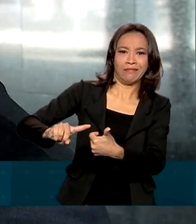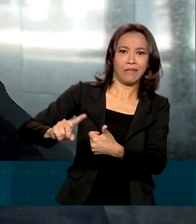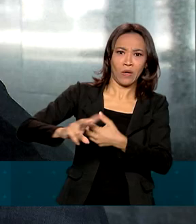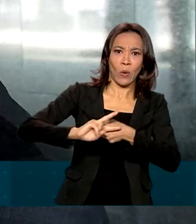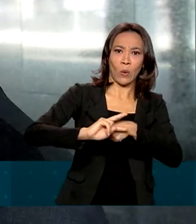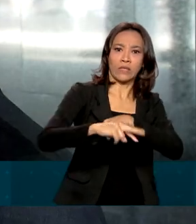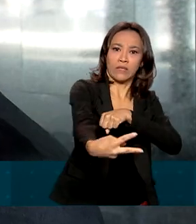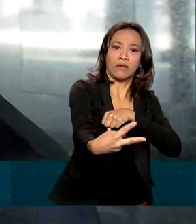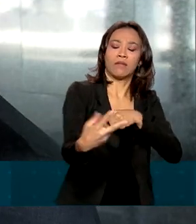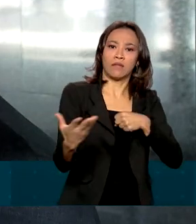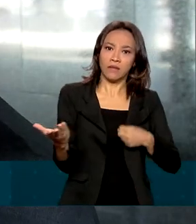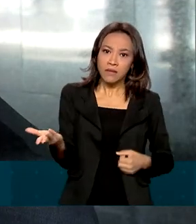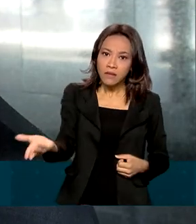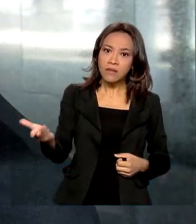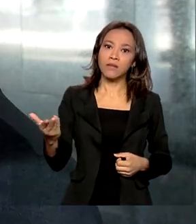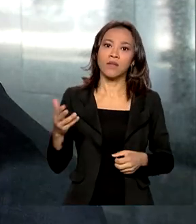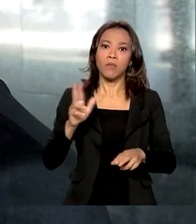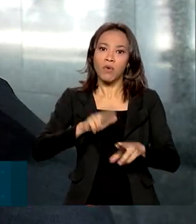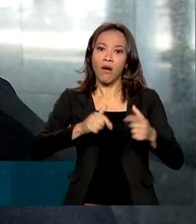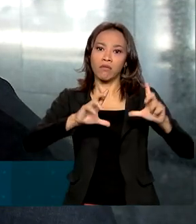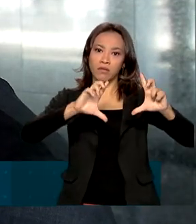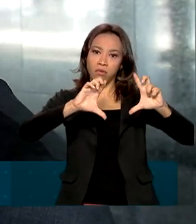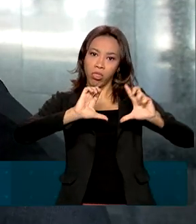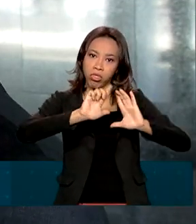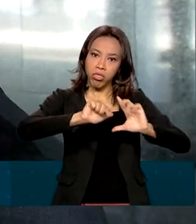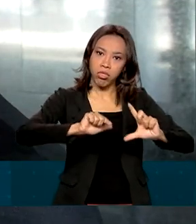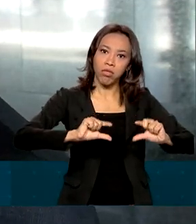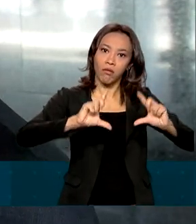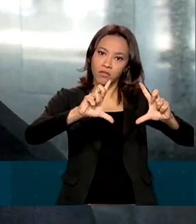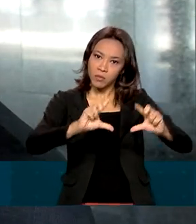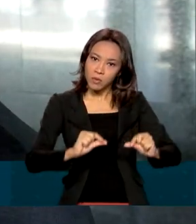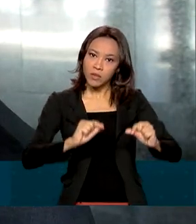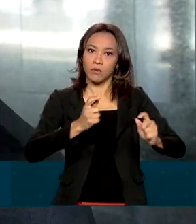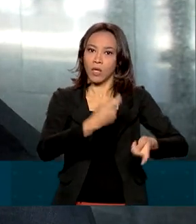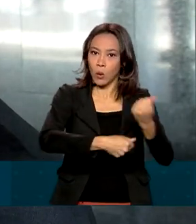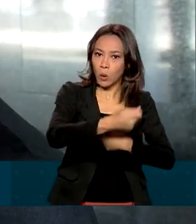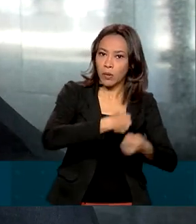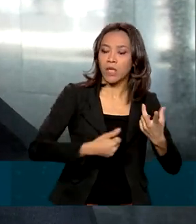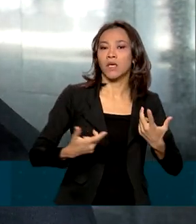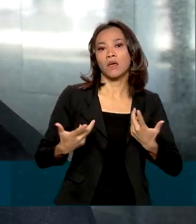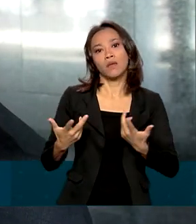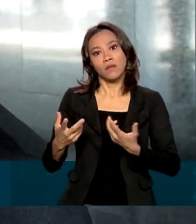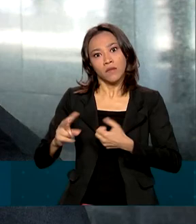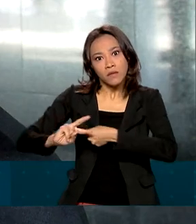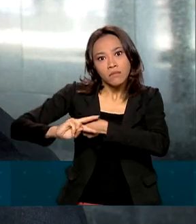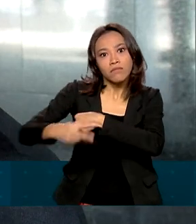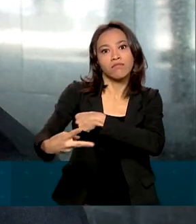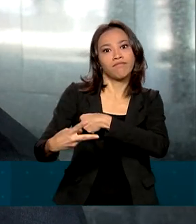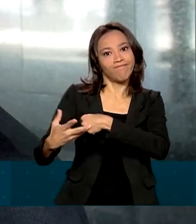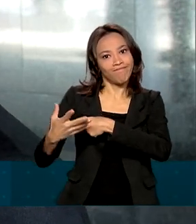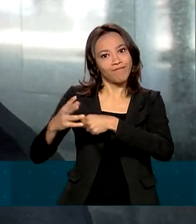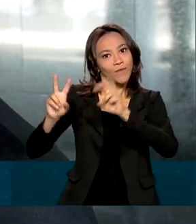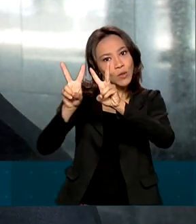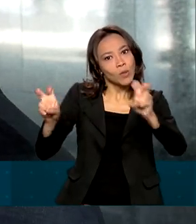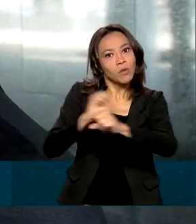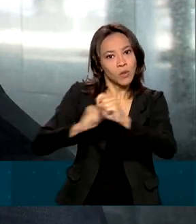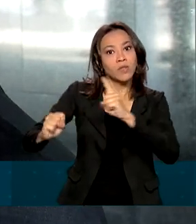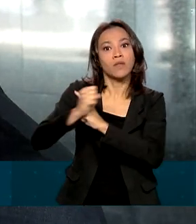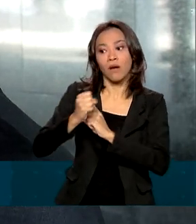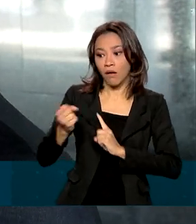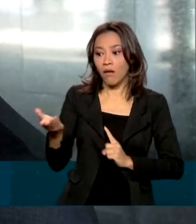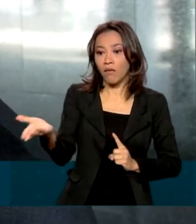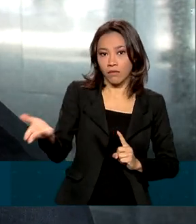inclusive, em virtude do desaquecimento econômico, né, impactos expressivos no quesito social,